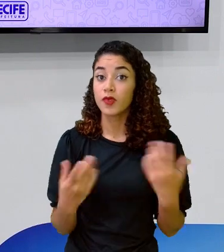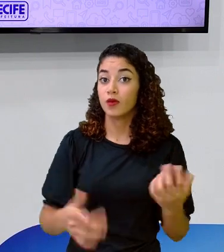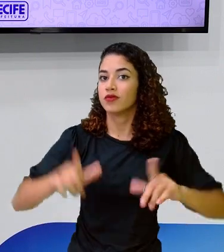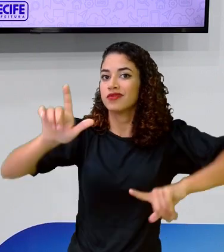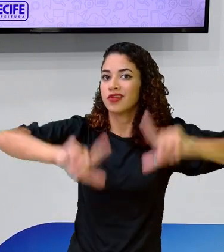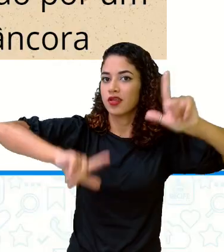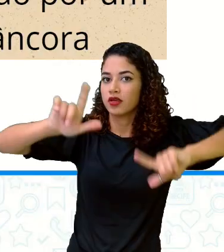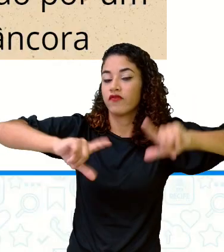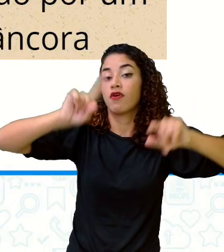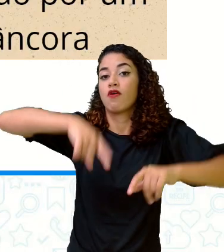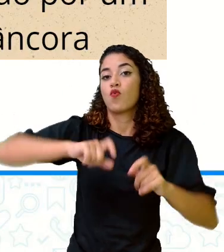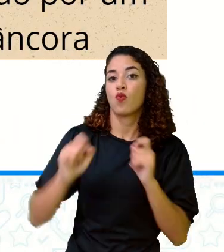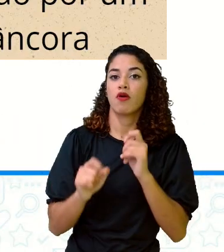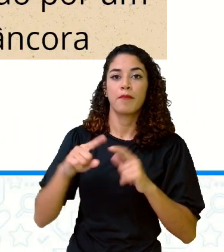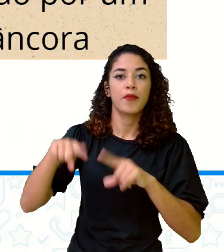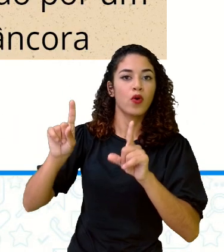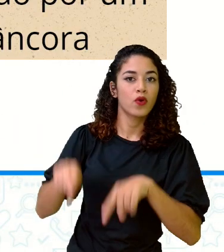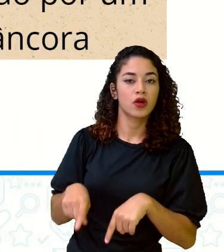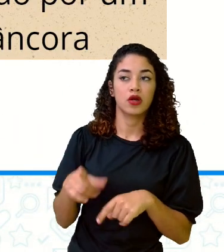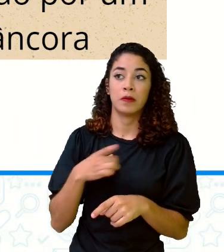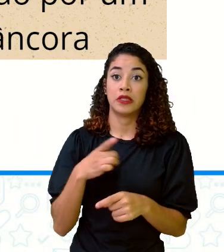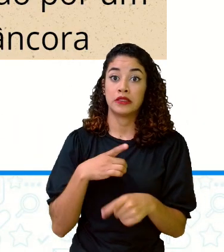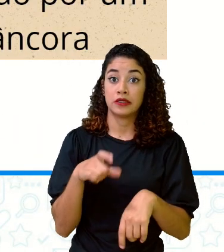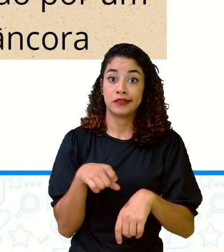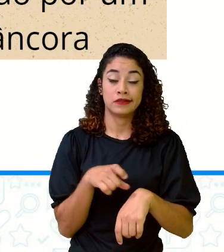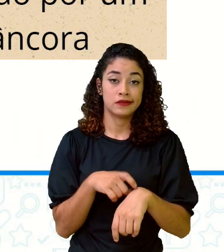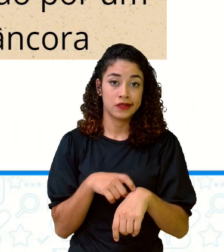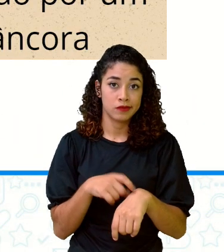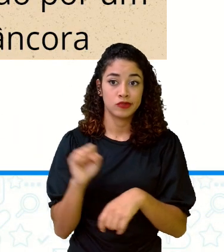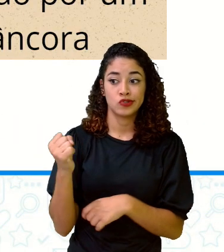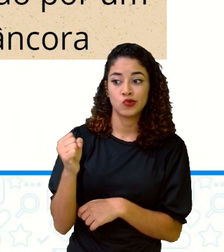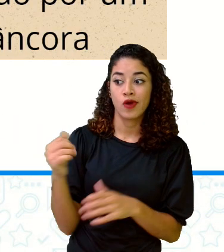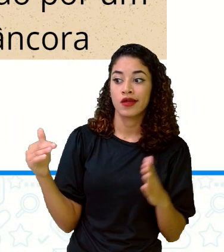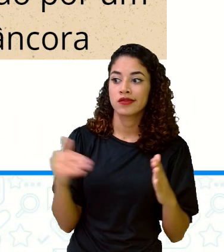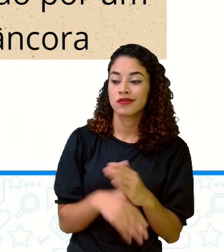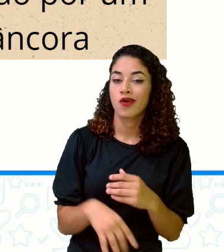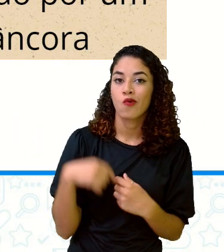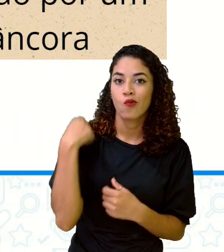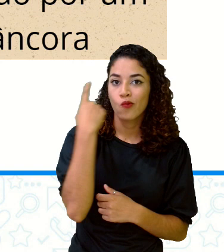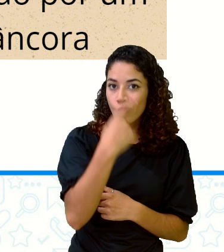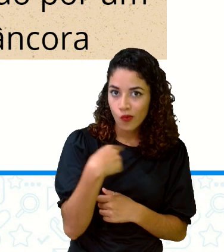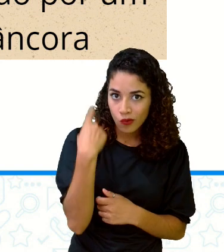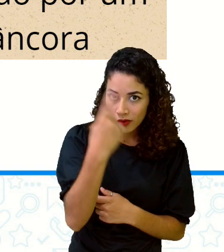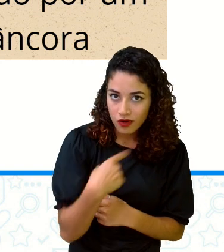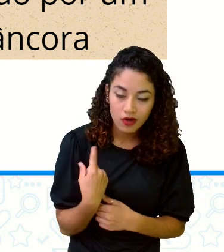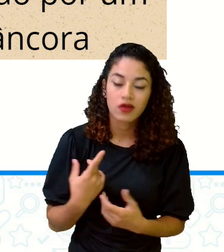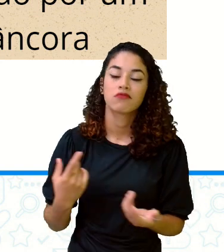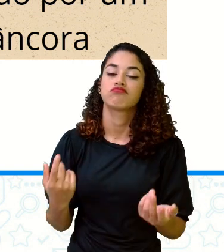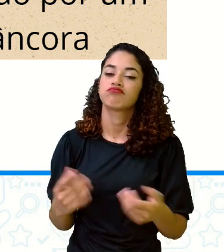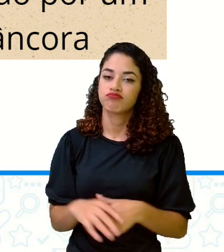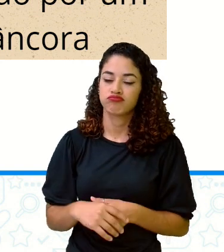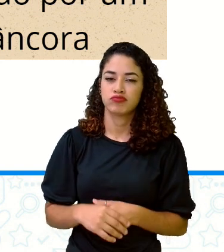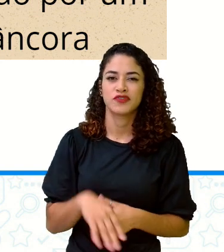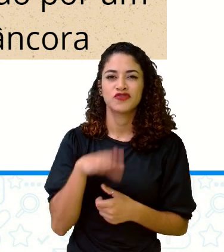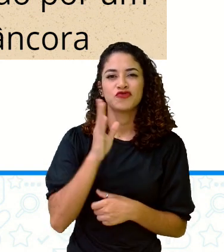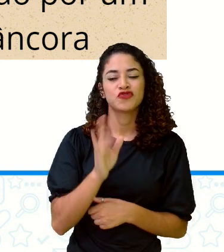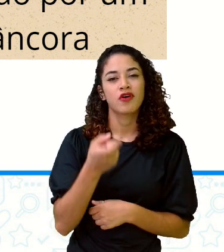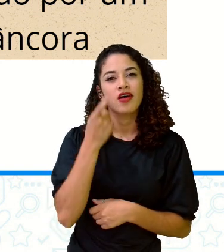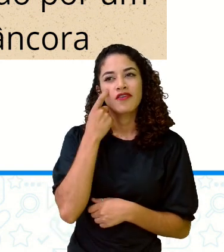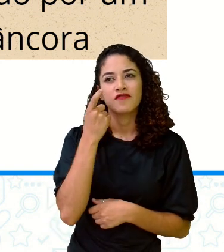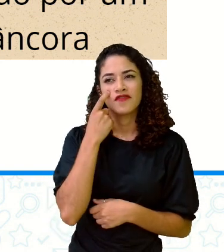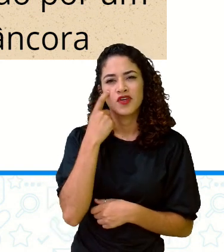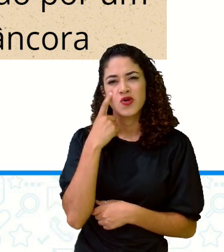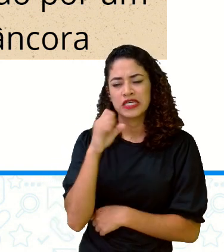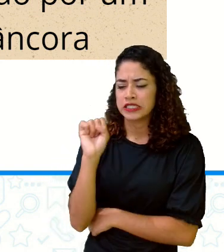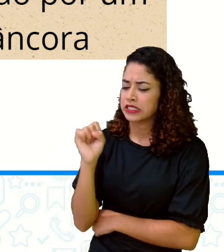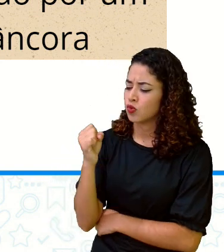Telejornais são programas que duram entre segundos e horas. Vocês já viram os segundos que ele está